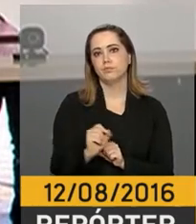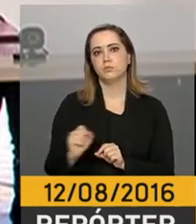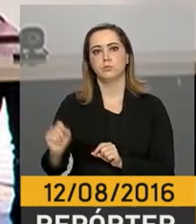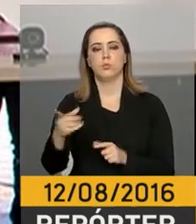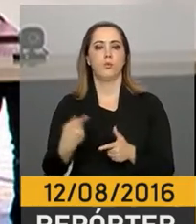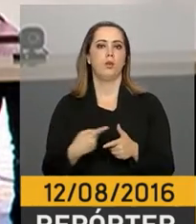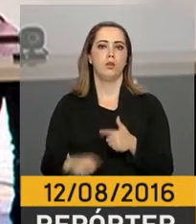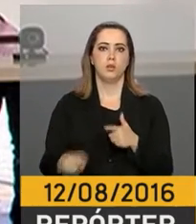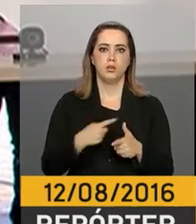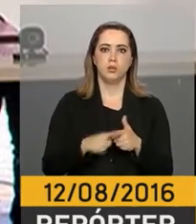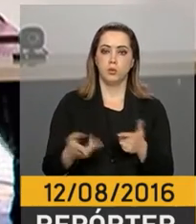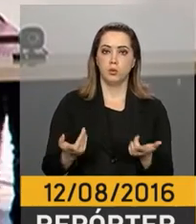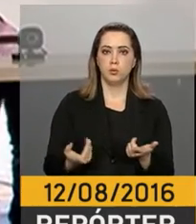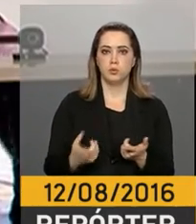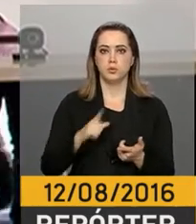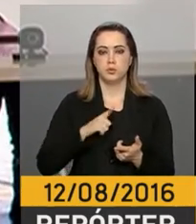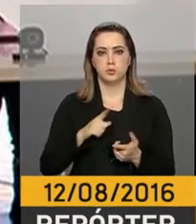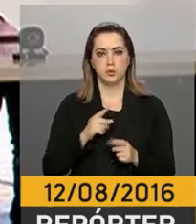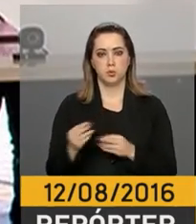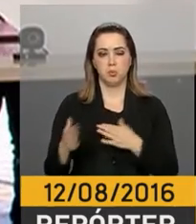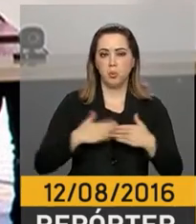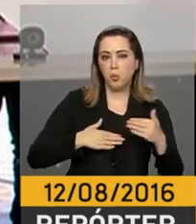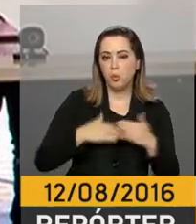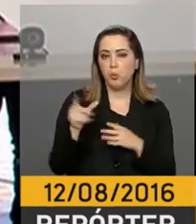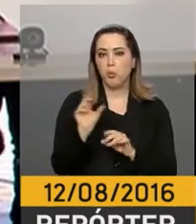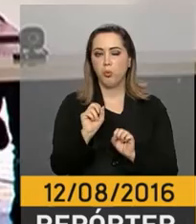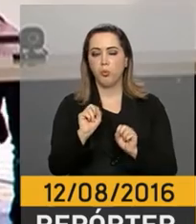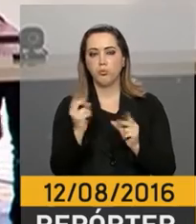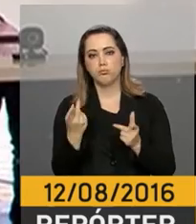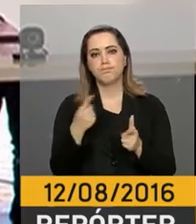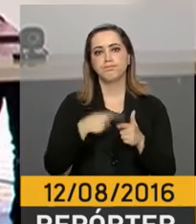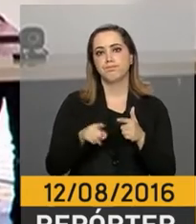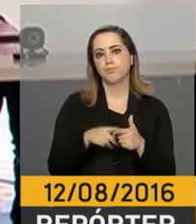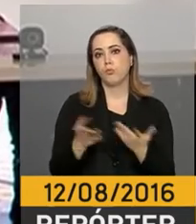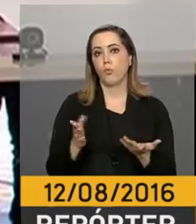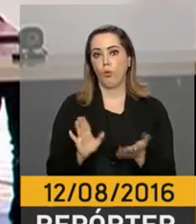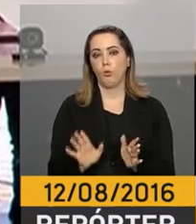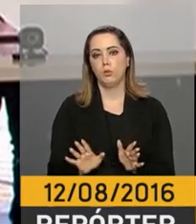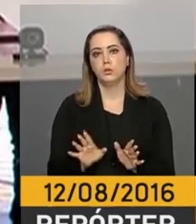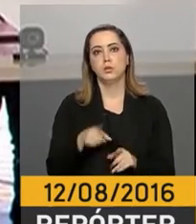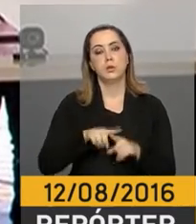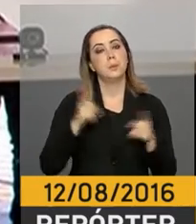geográfica, do sentido geográfico. Algumas coisas têm acontecido. Muito bem,